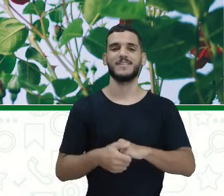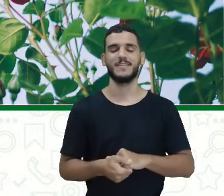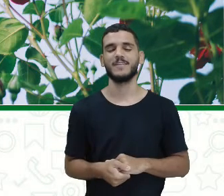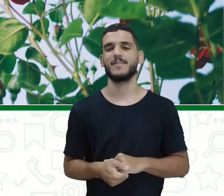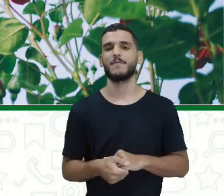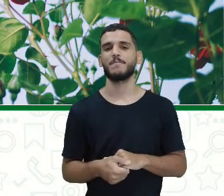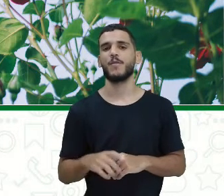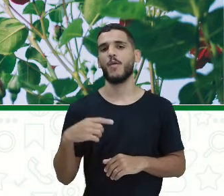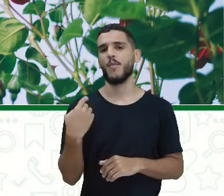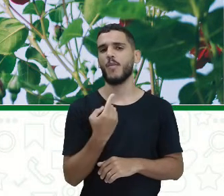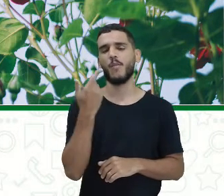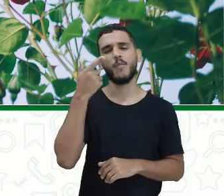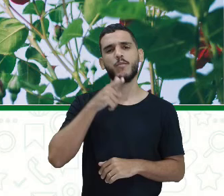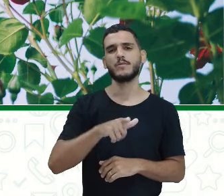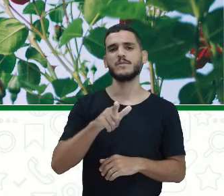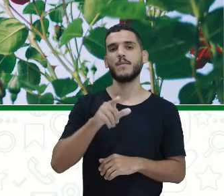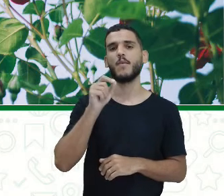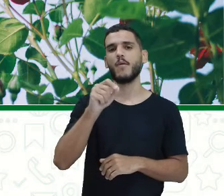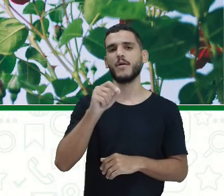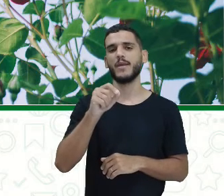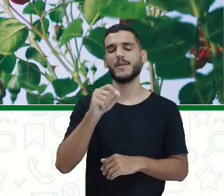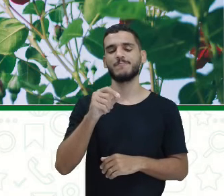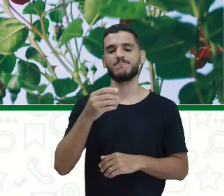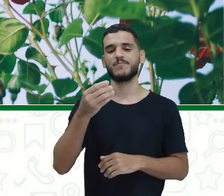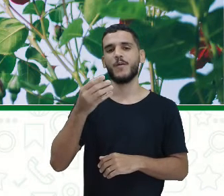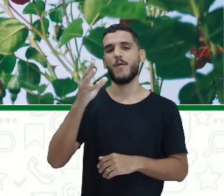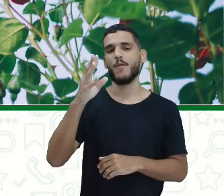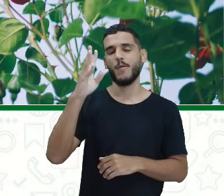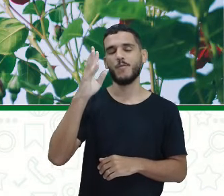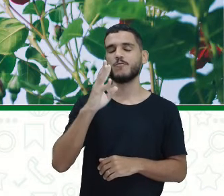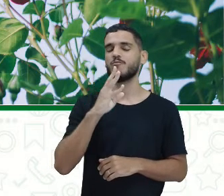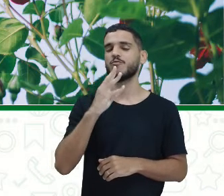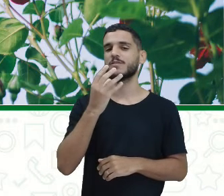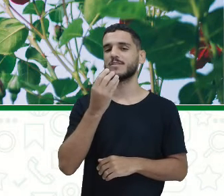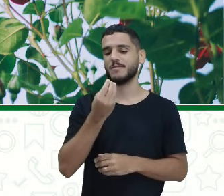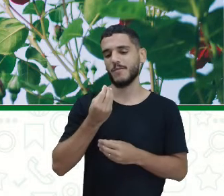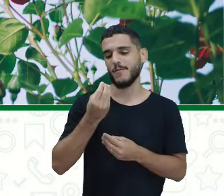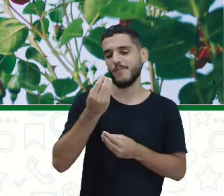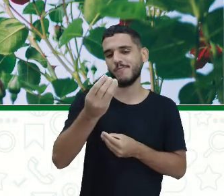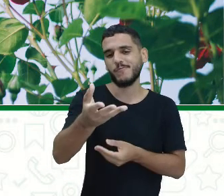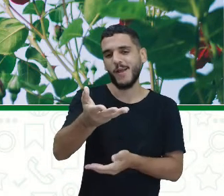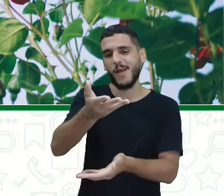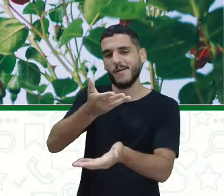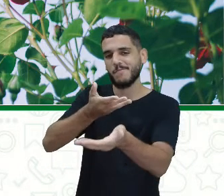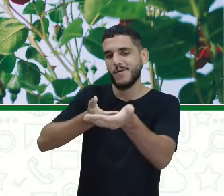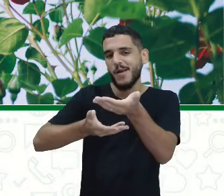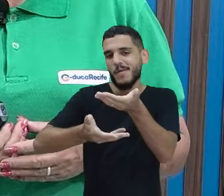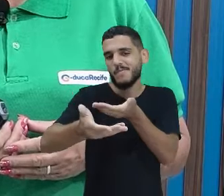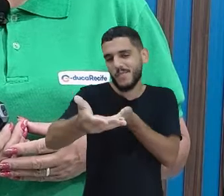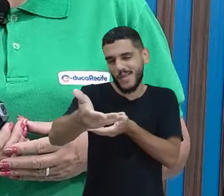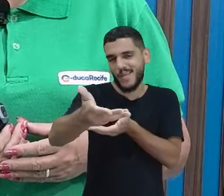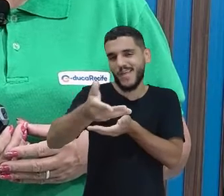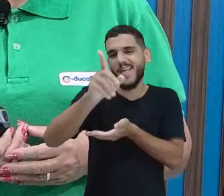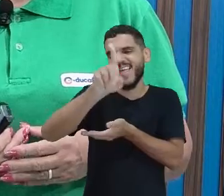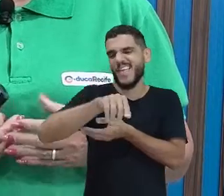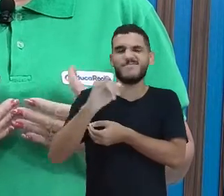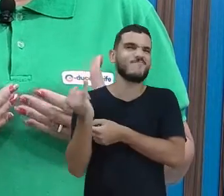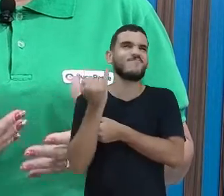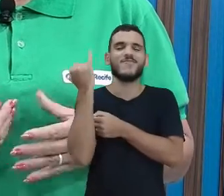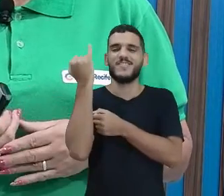gente consegue passar para alguém o que a gente conhece bem, né? E essa pessoa